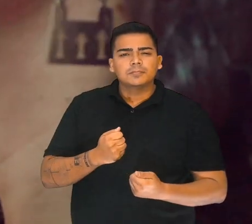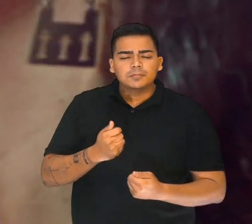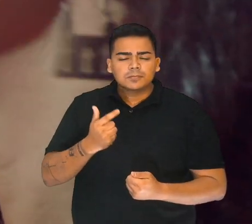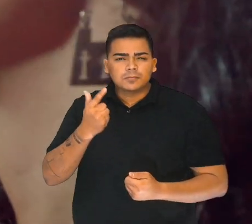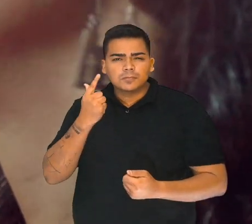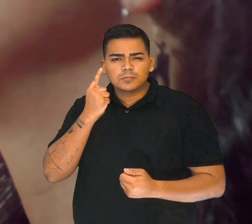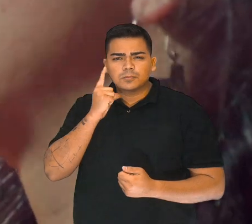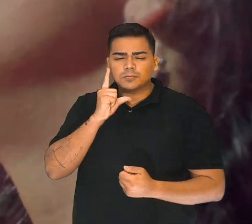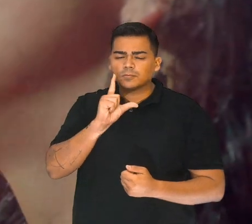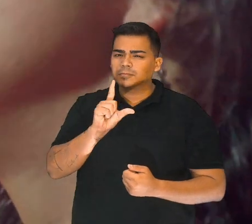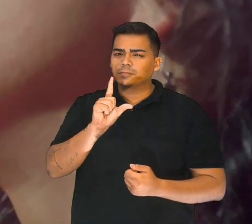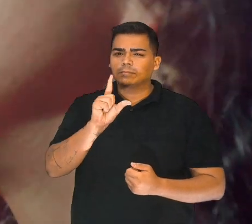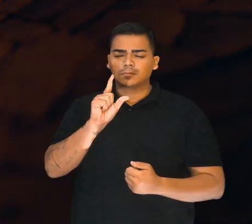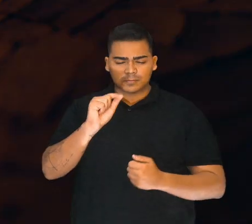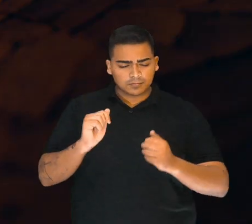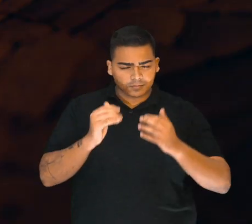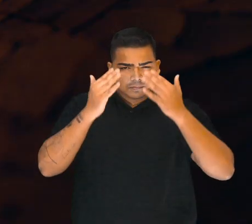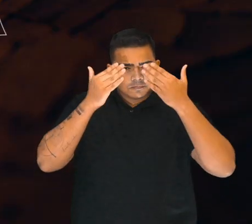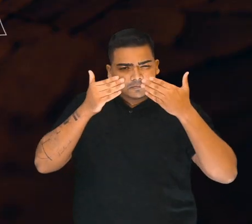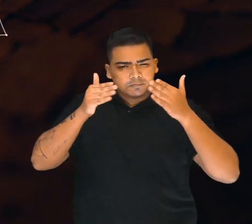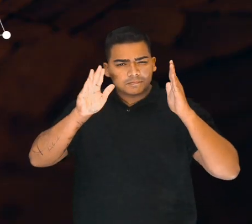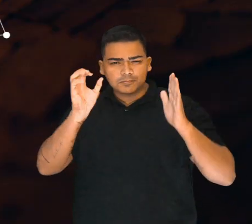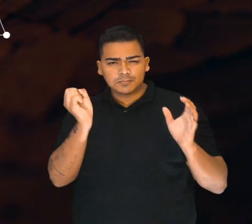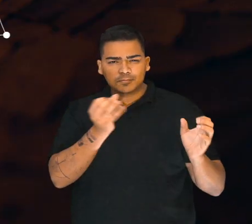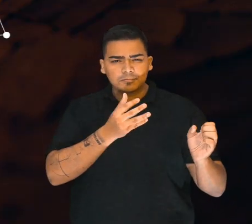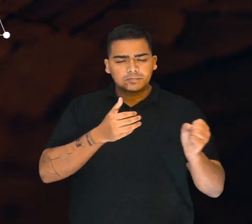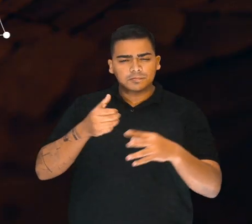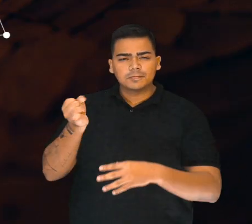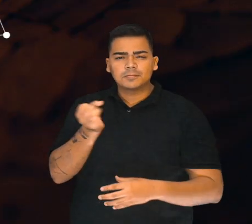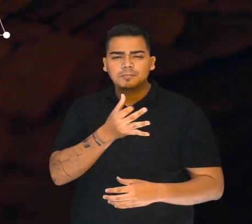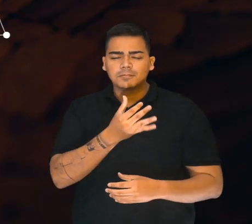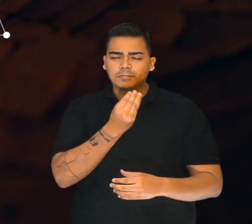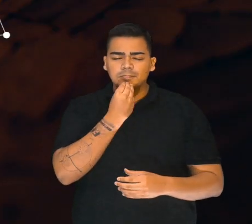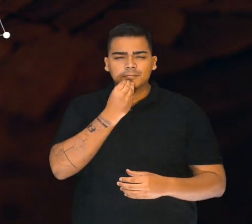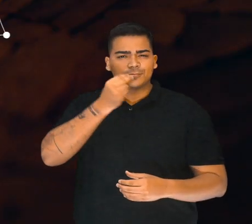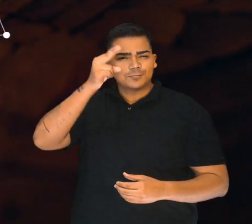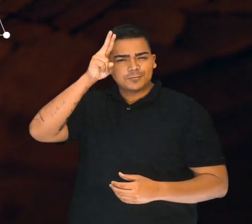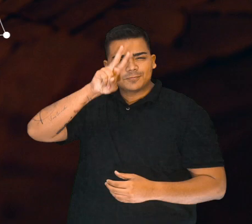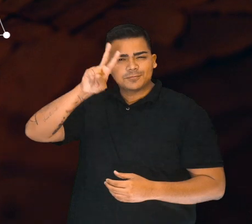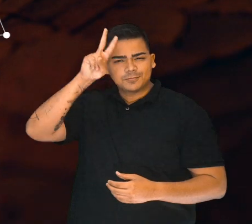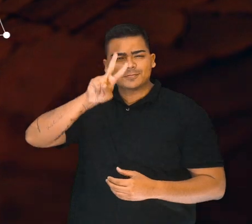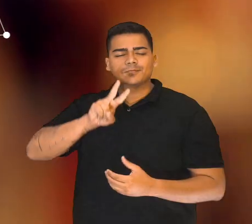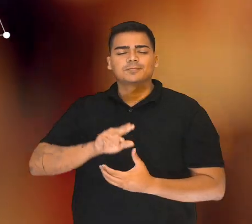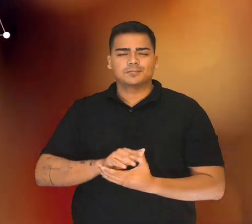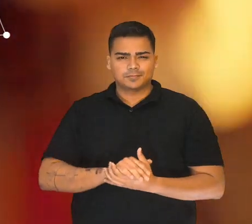Com o poder de nos aventurar ao novo, a criar novos caminhos, a criar uma nova história.